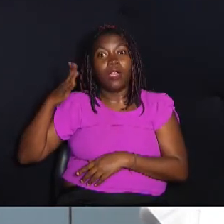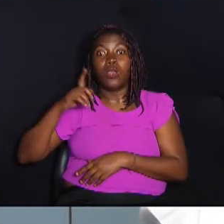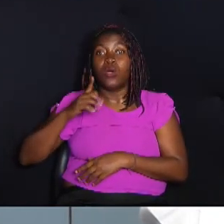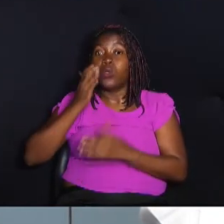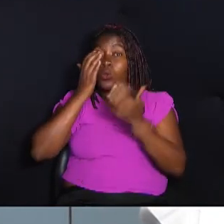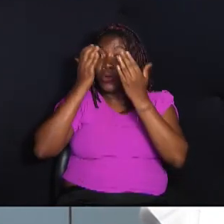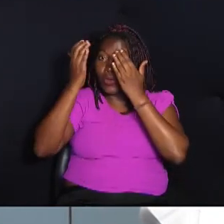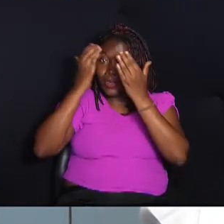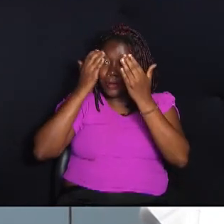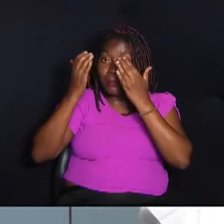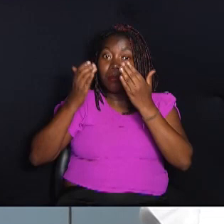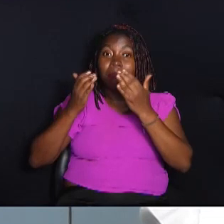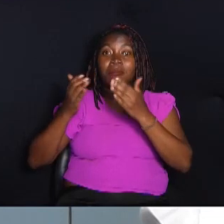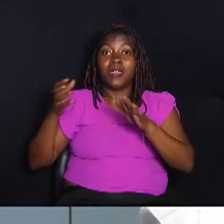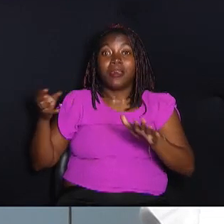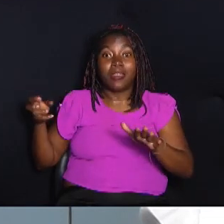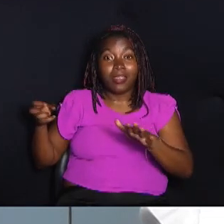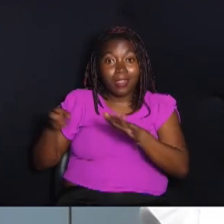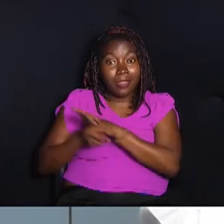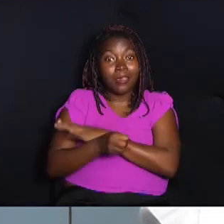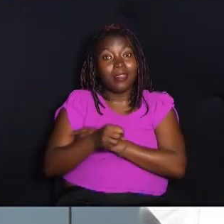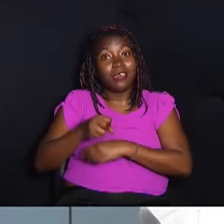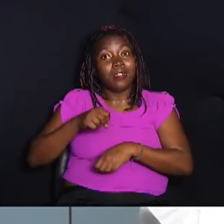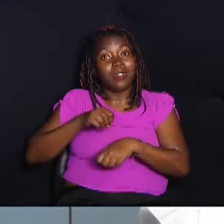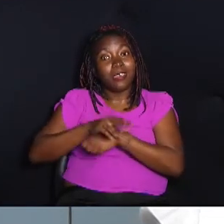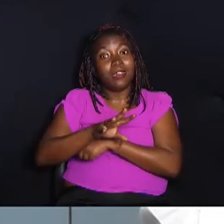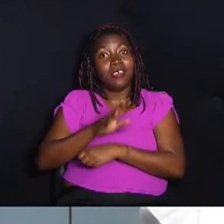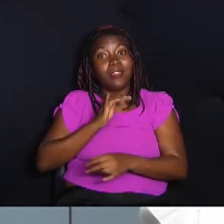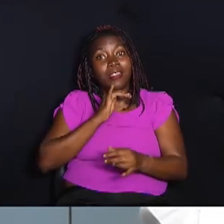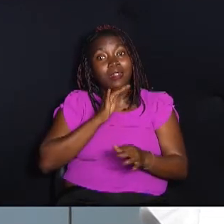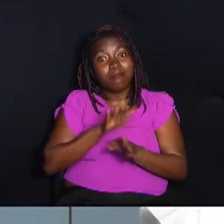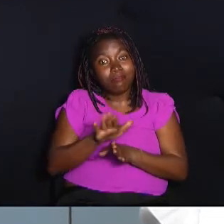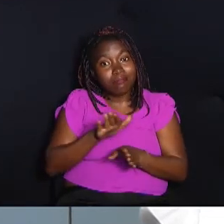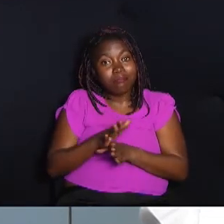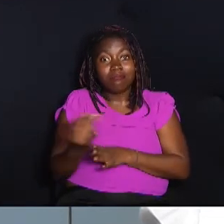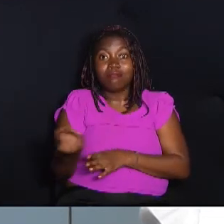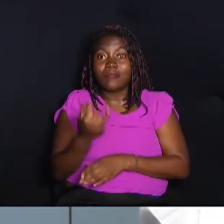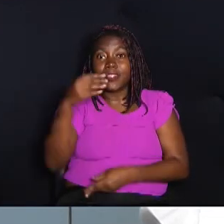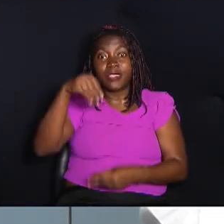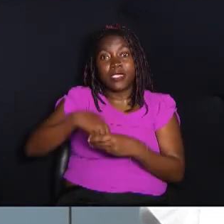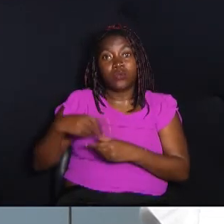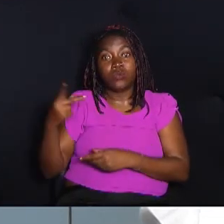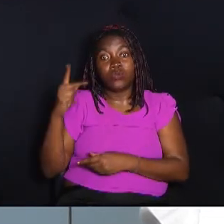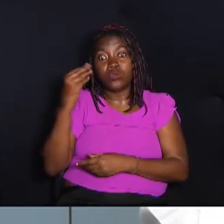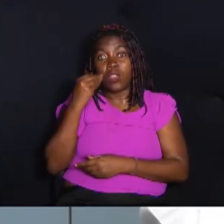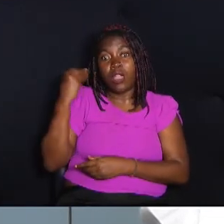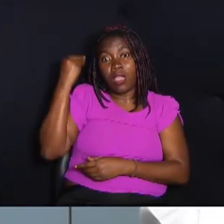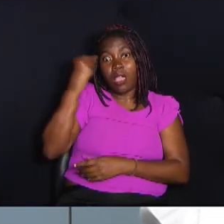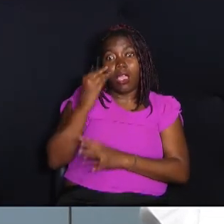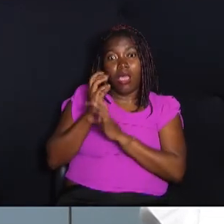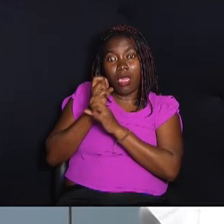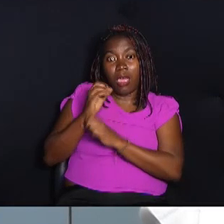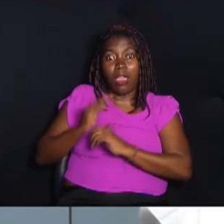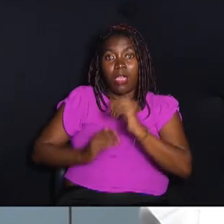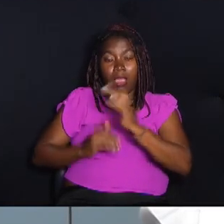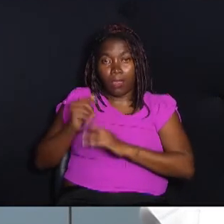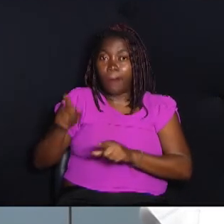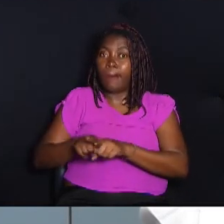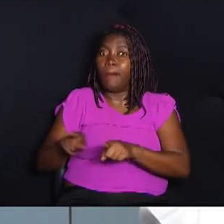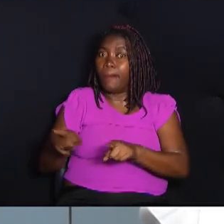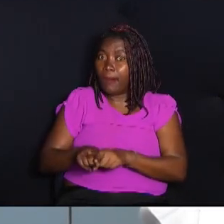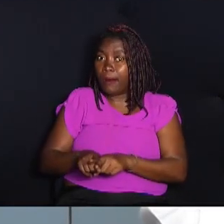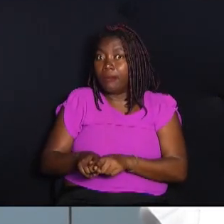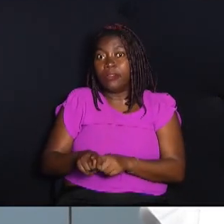né, trouxe aí contribuições importantes, né, dentro da sua expertise profissional, também